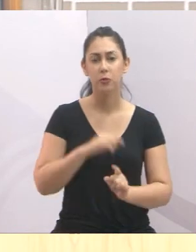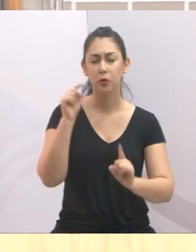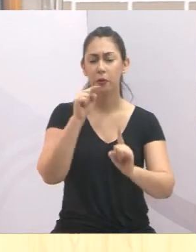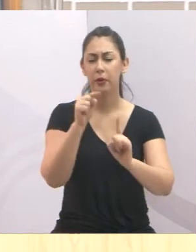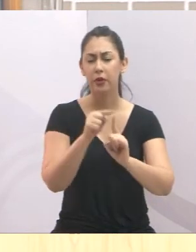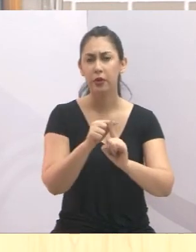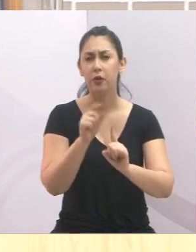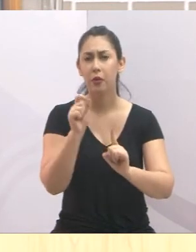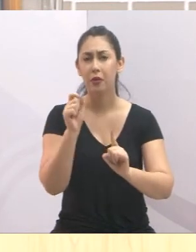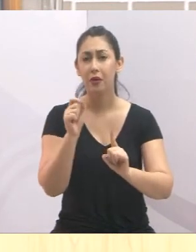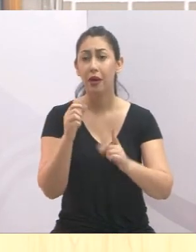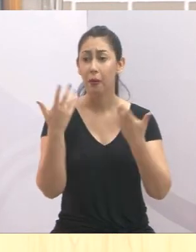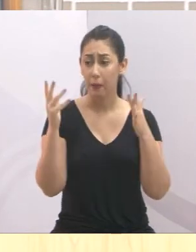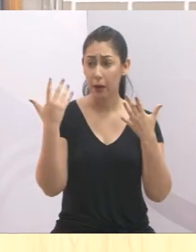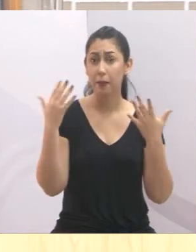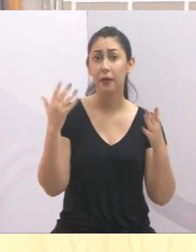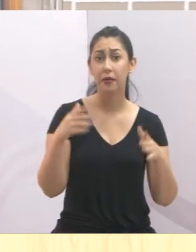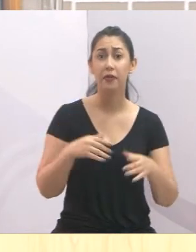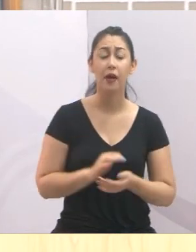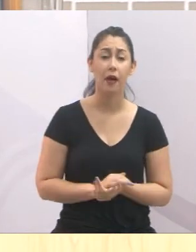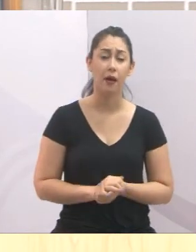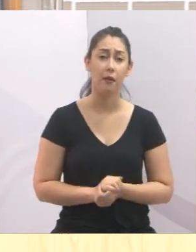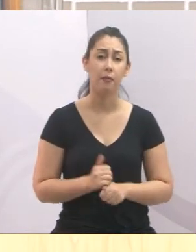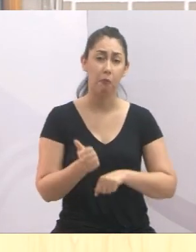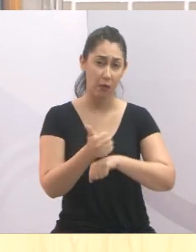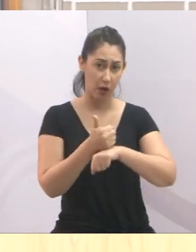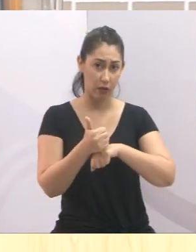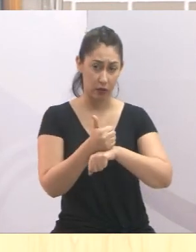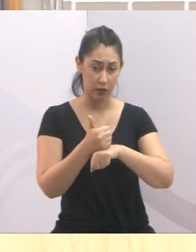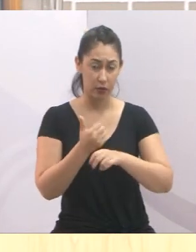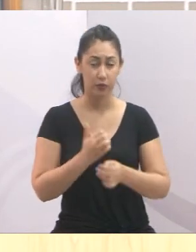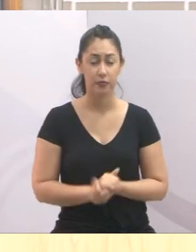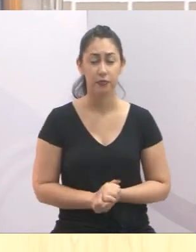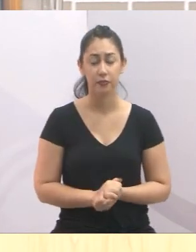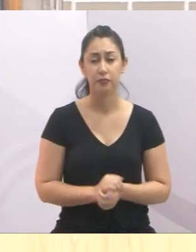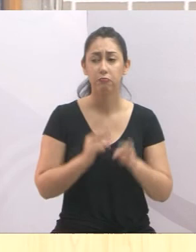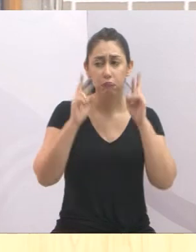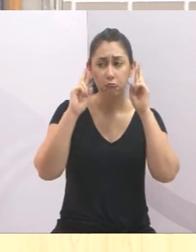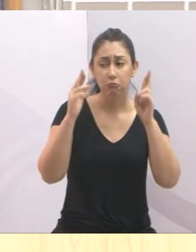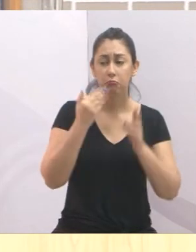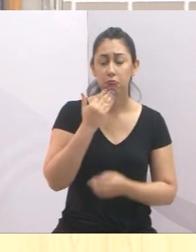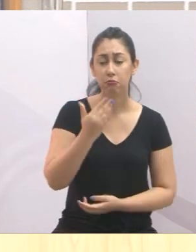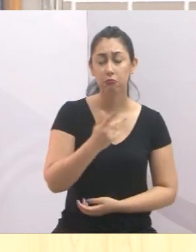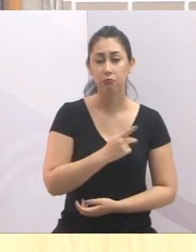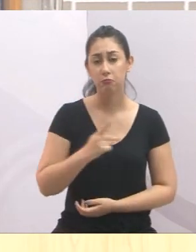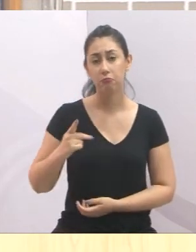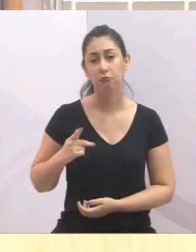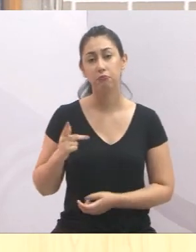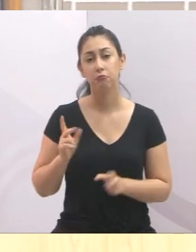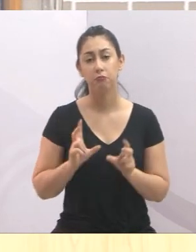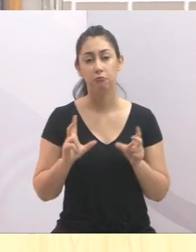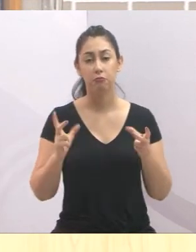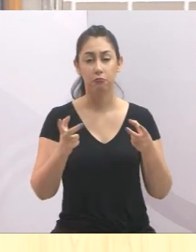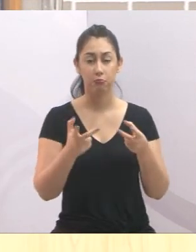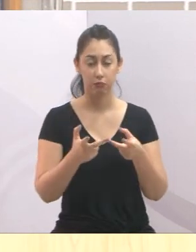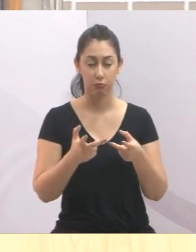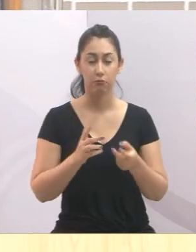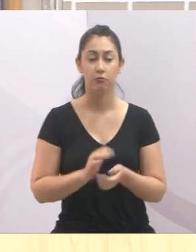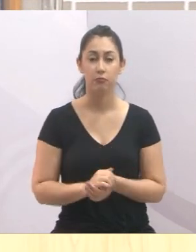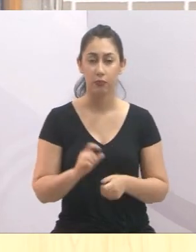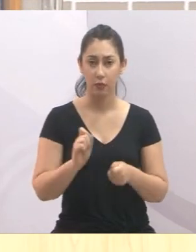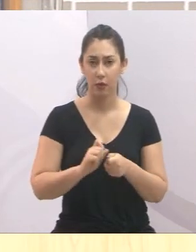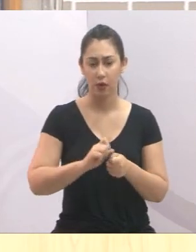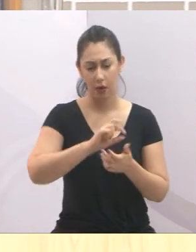importante profissão. Feito esse registro, respeitosamente queremos ao presidente dessa casa que sejam